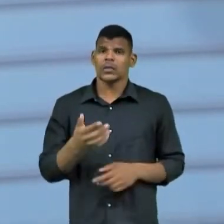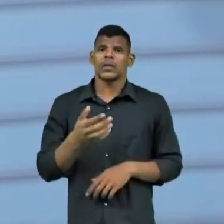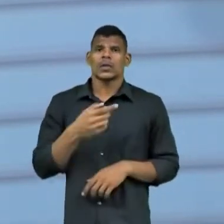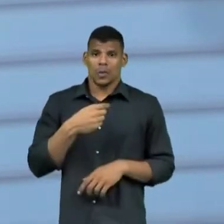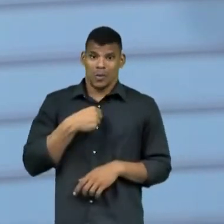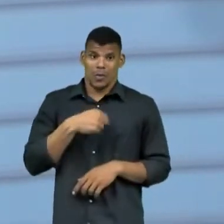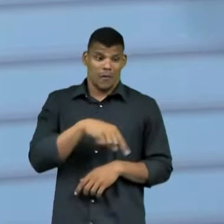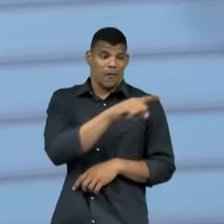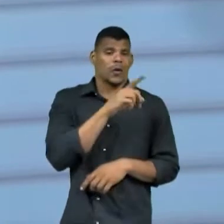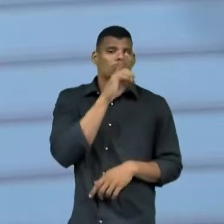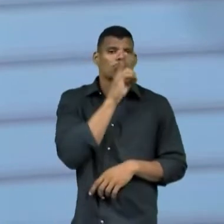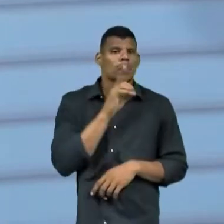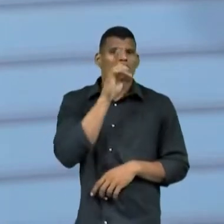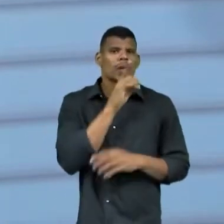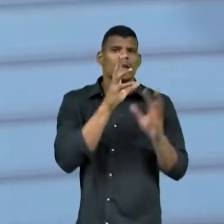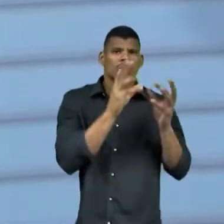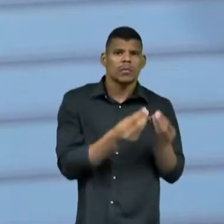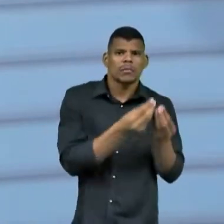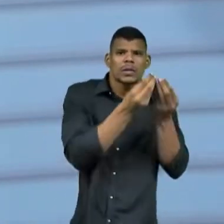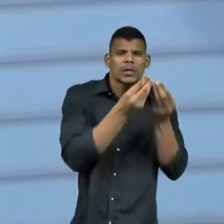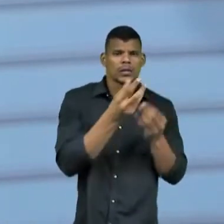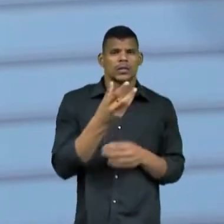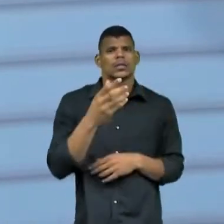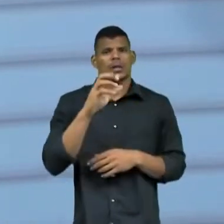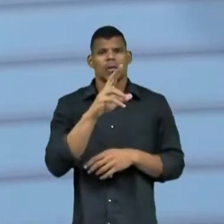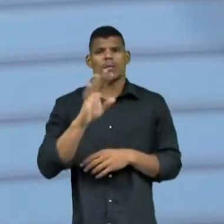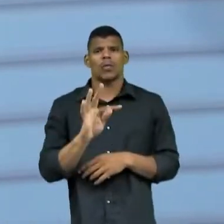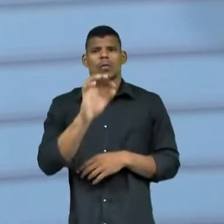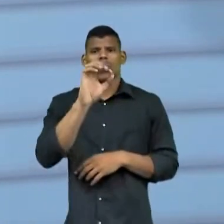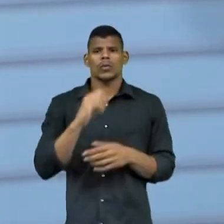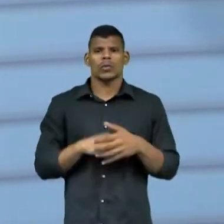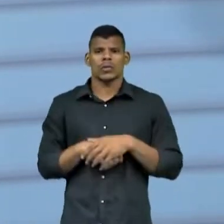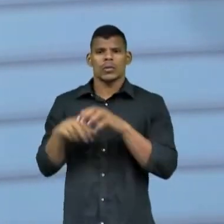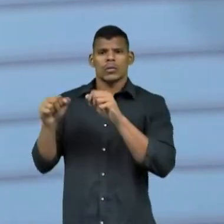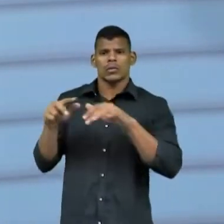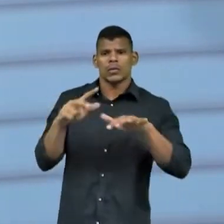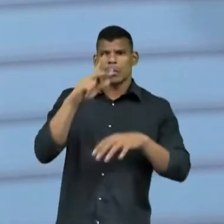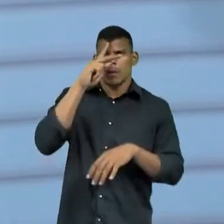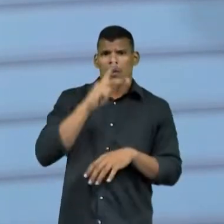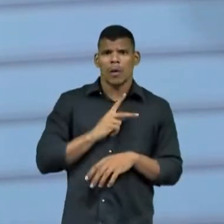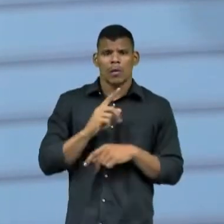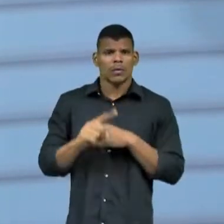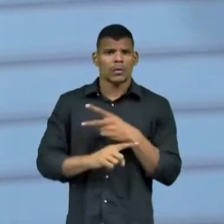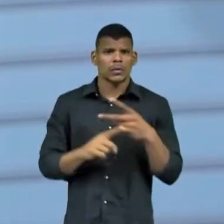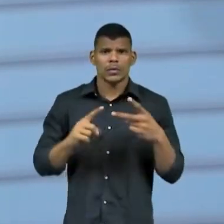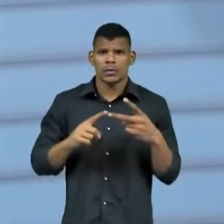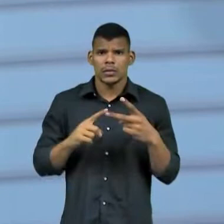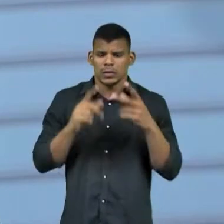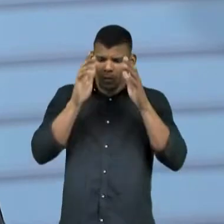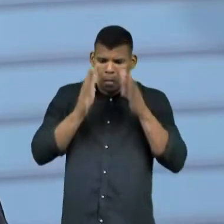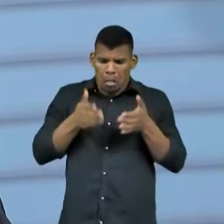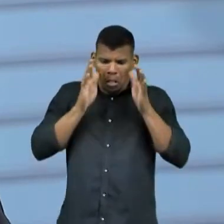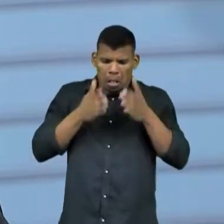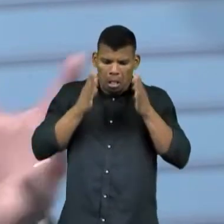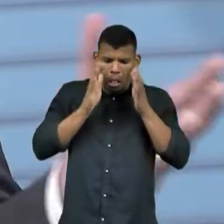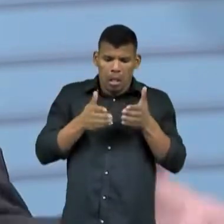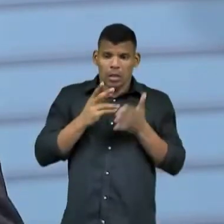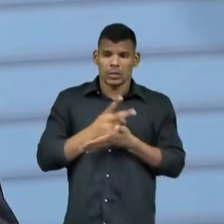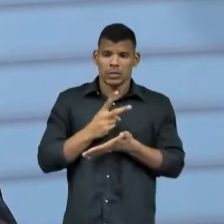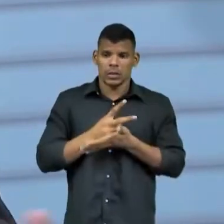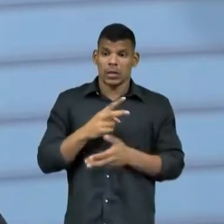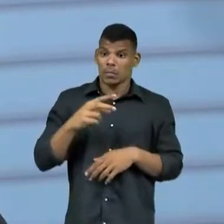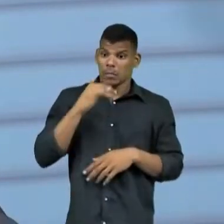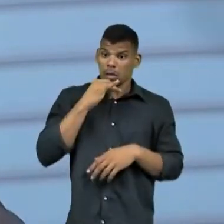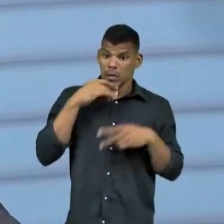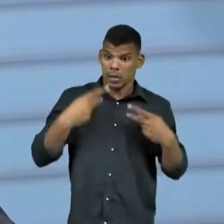à igreja no domingo vamos à missa vamos ao culto mas na semana Nós Somos egoístas nós só pensamos nos nossos assistentes então aqui